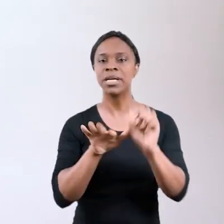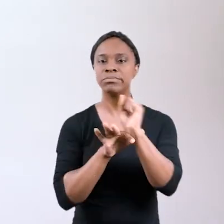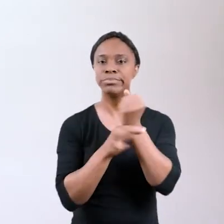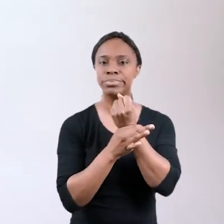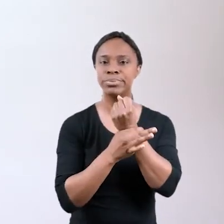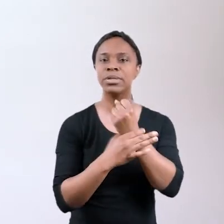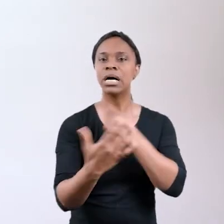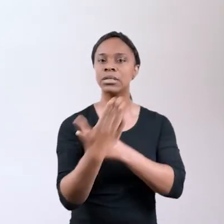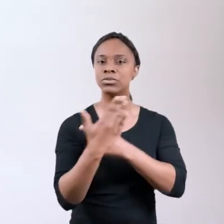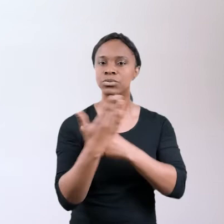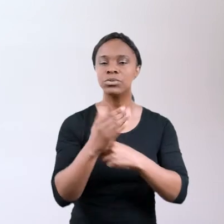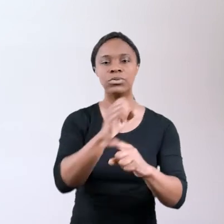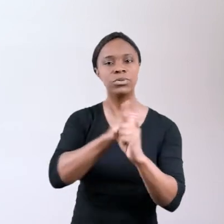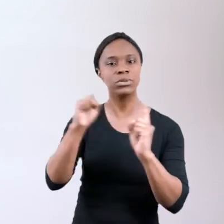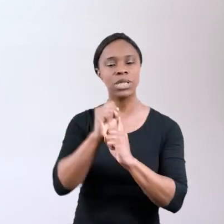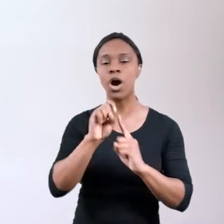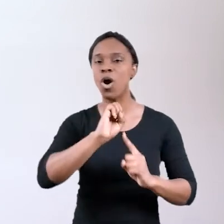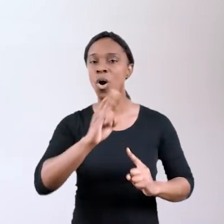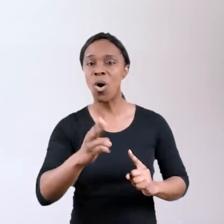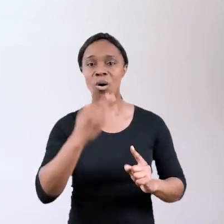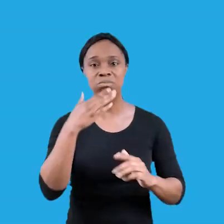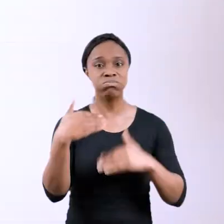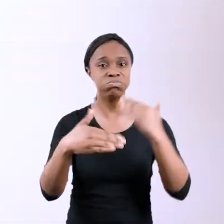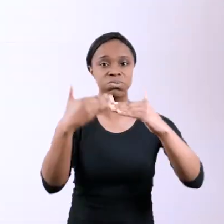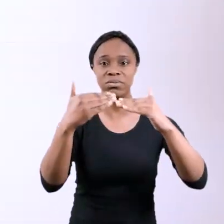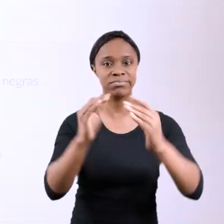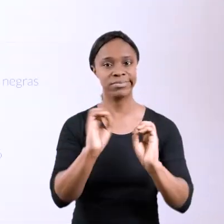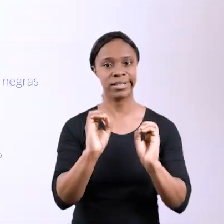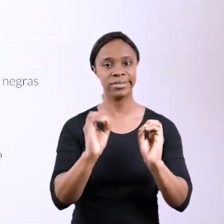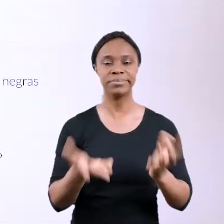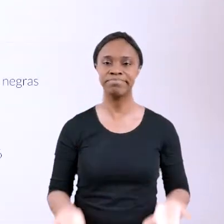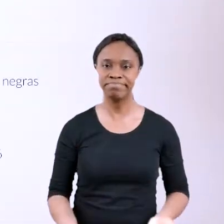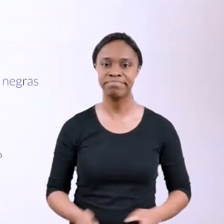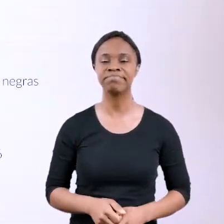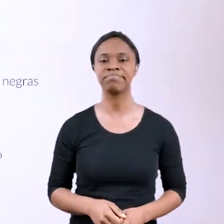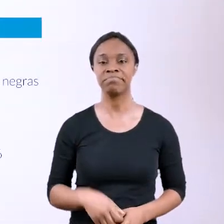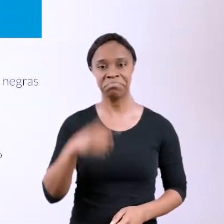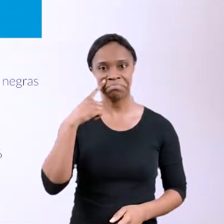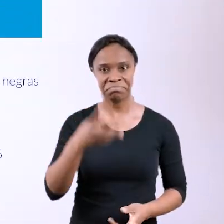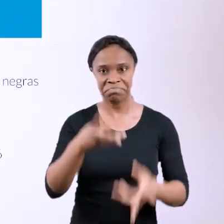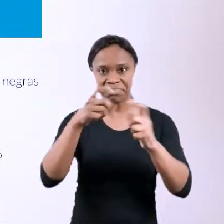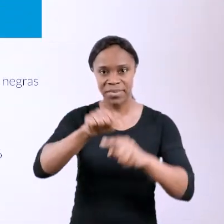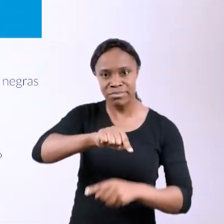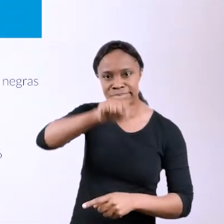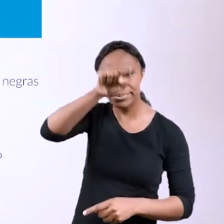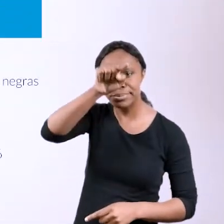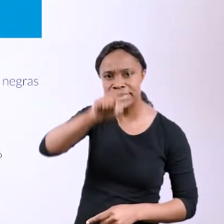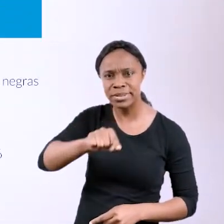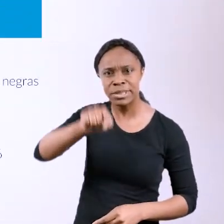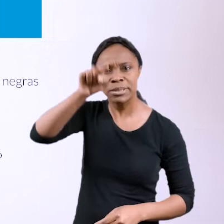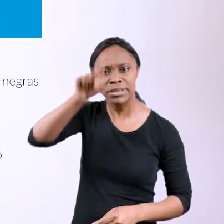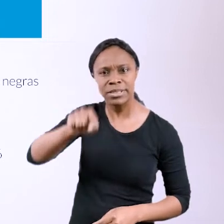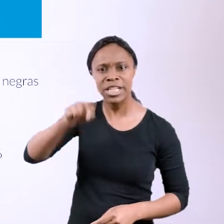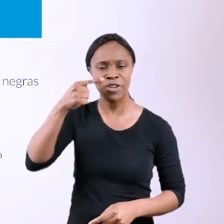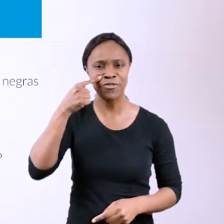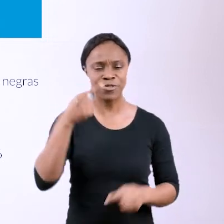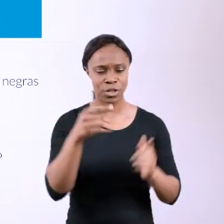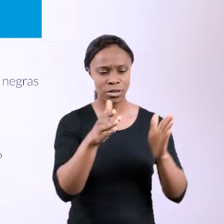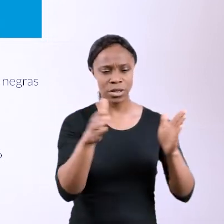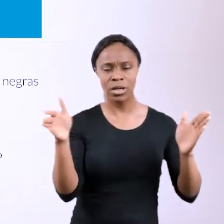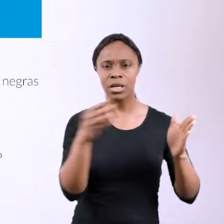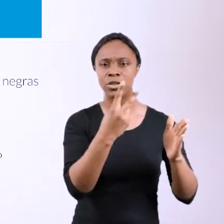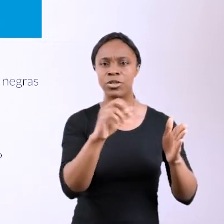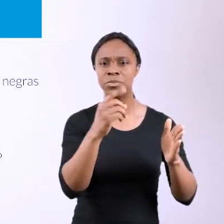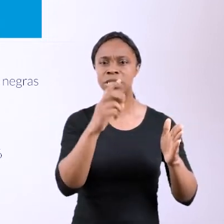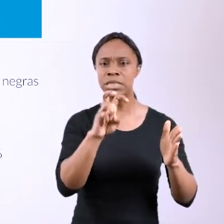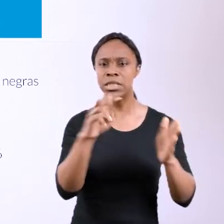e pouca ou nenhuma progressão profissional. Dá para perceber pelo gráfico que no período de 2005 a